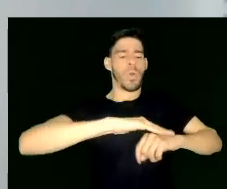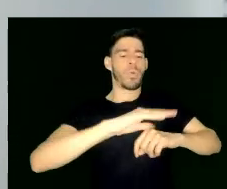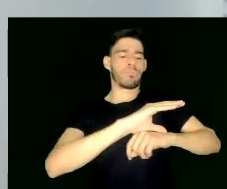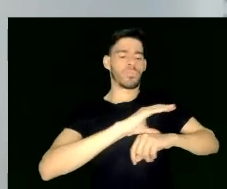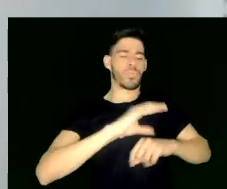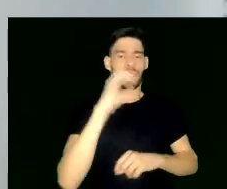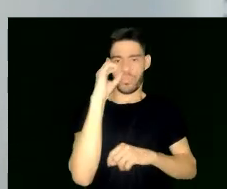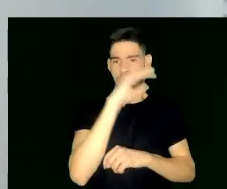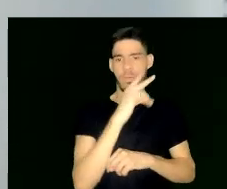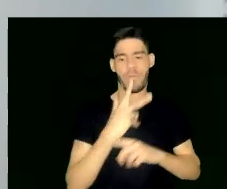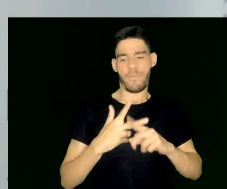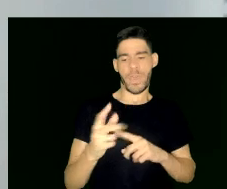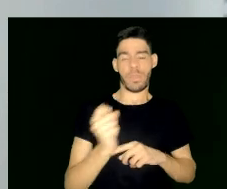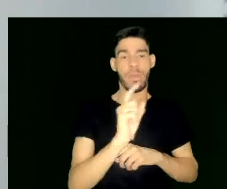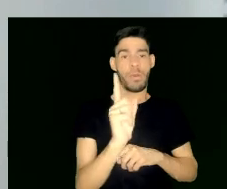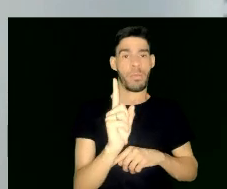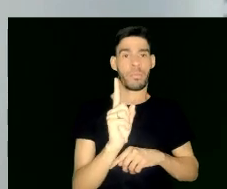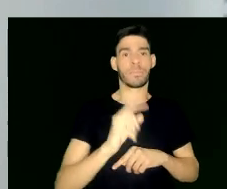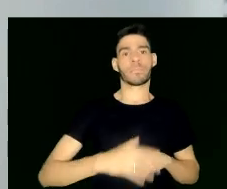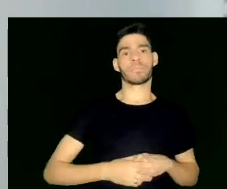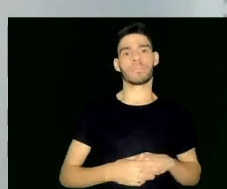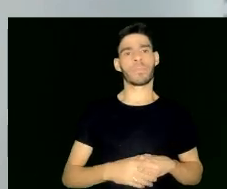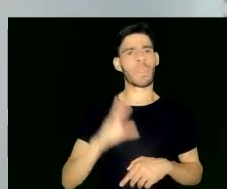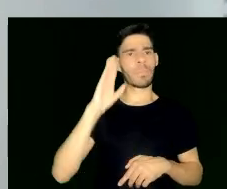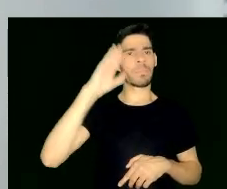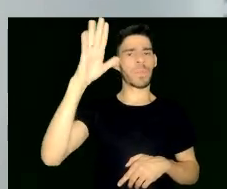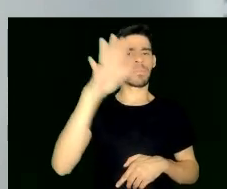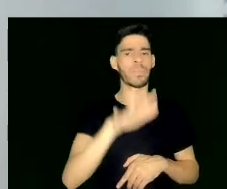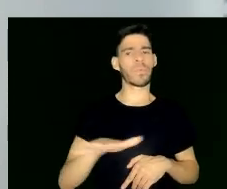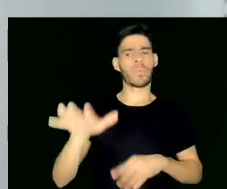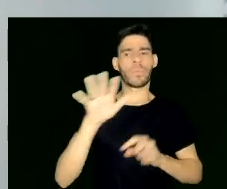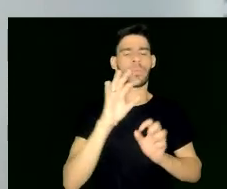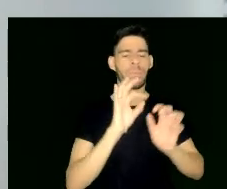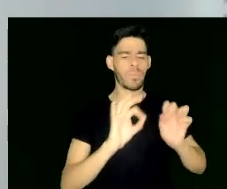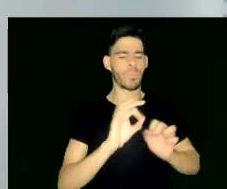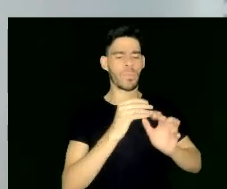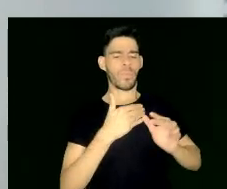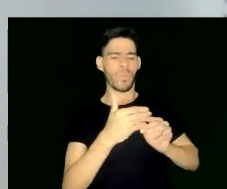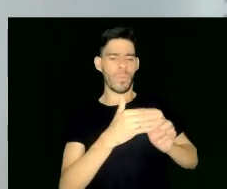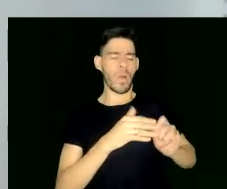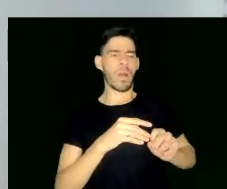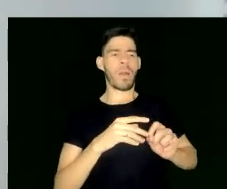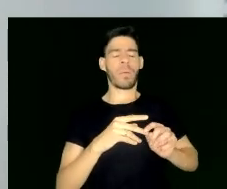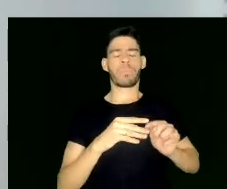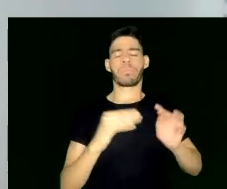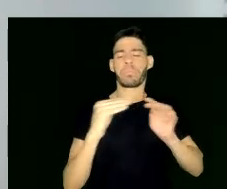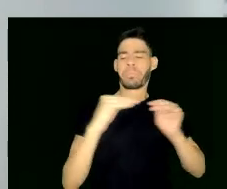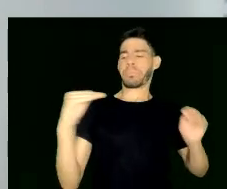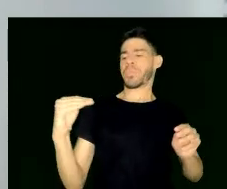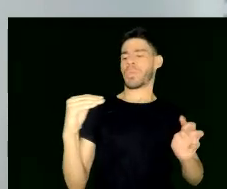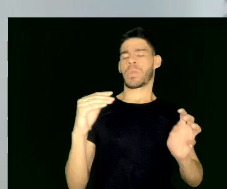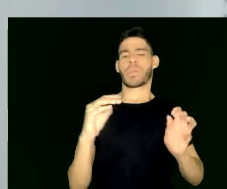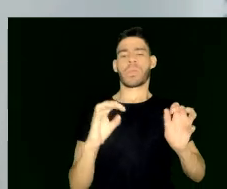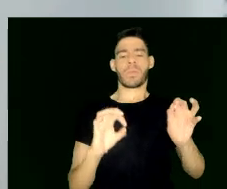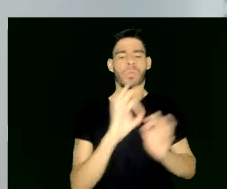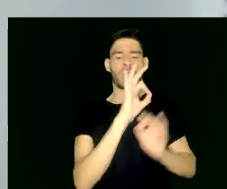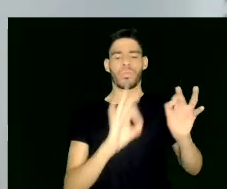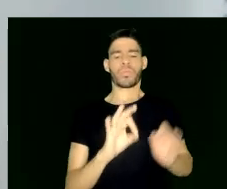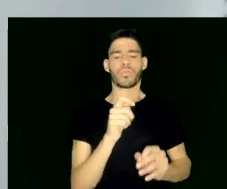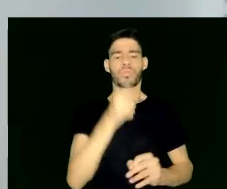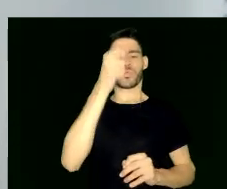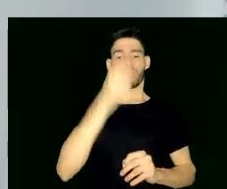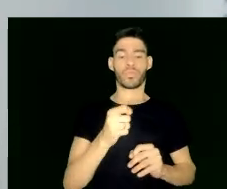abusivo não vingar, né? Sobretudo dos juízes. Então, a independência e imparcialidade dos membros